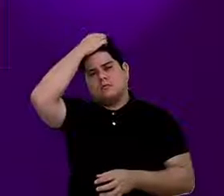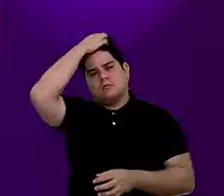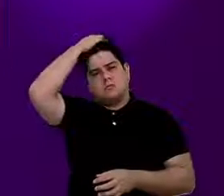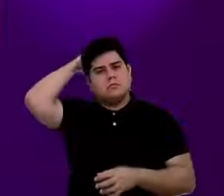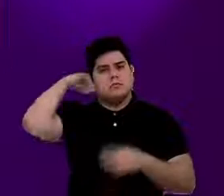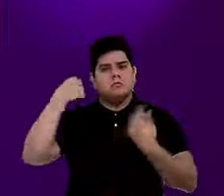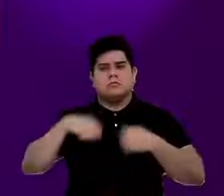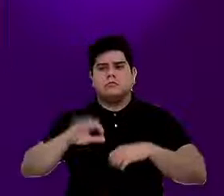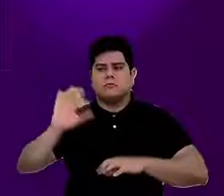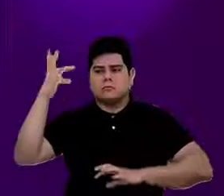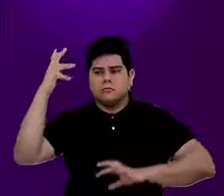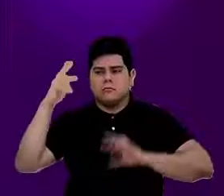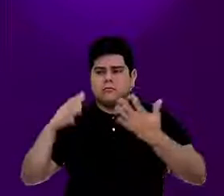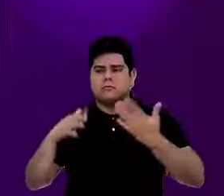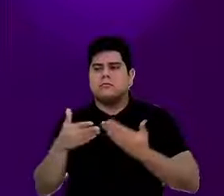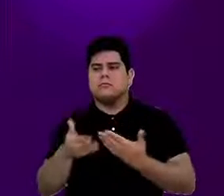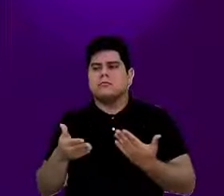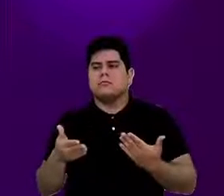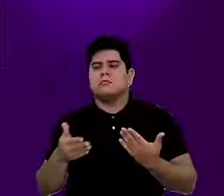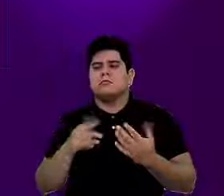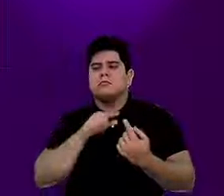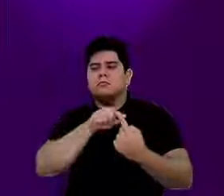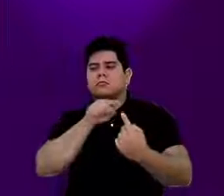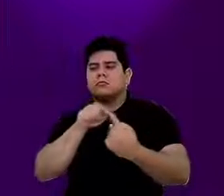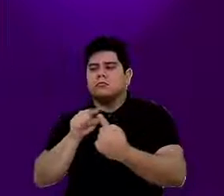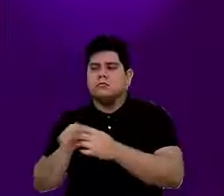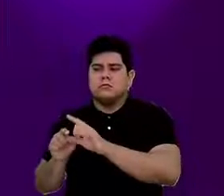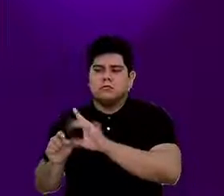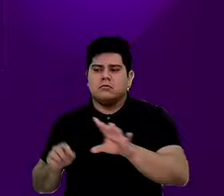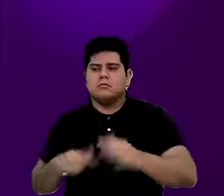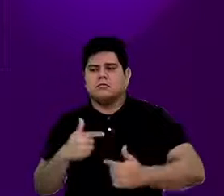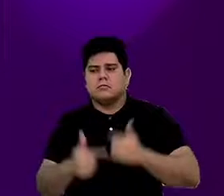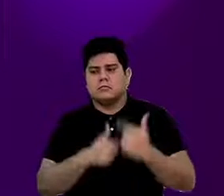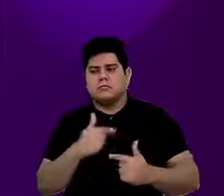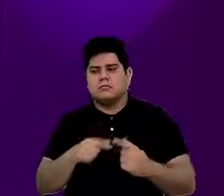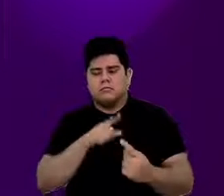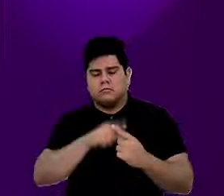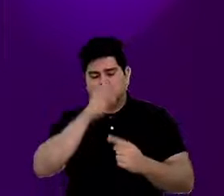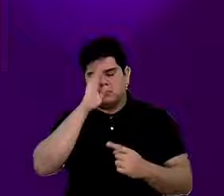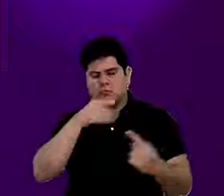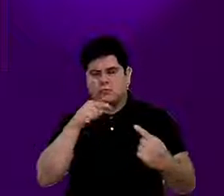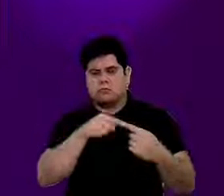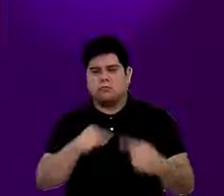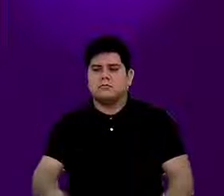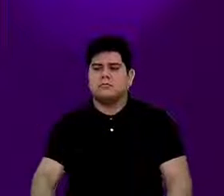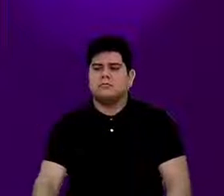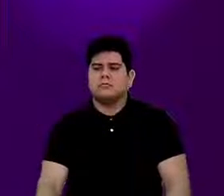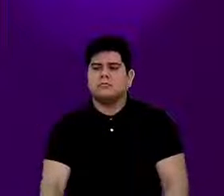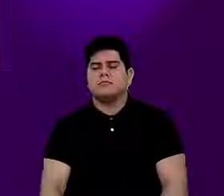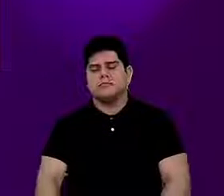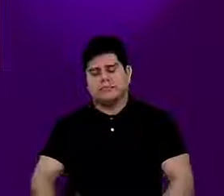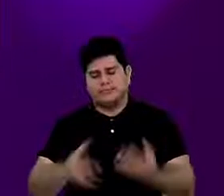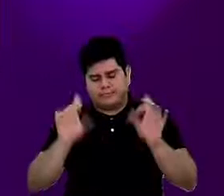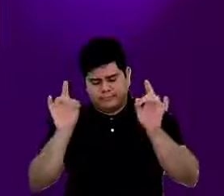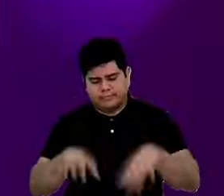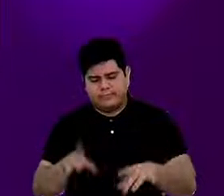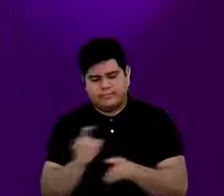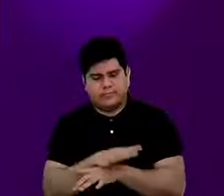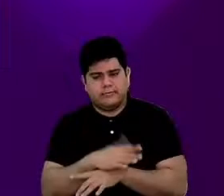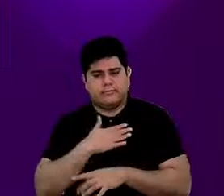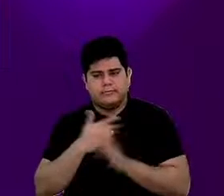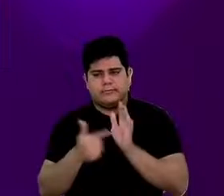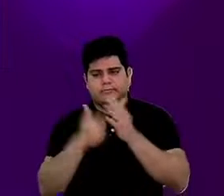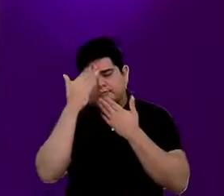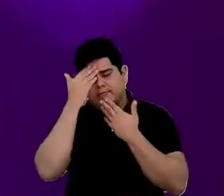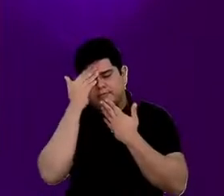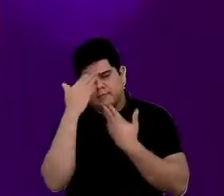acontecer, cada um com seu objetivo, cada um com a sua tarefa e meta a ser cumprida. Então, com isso, eu encerro minha apresentação. Muito